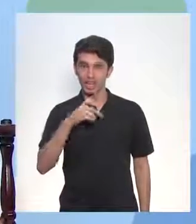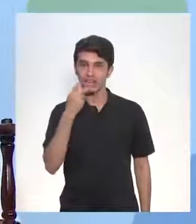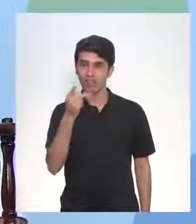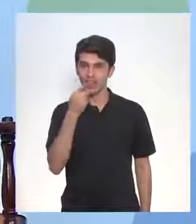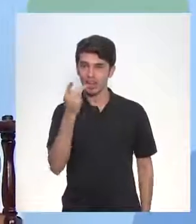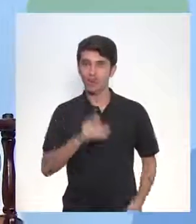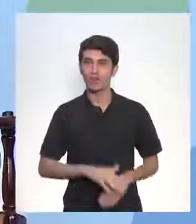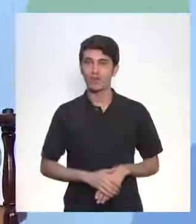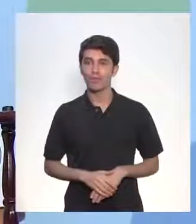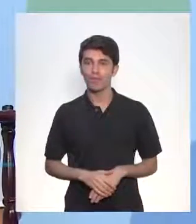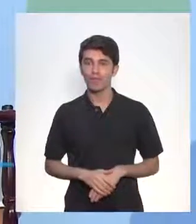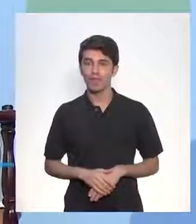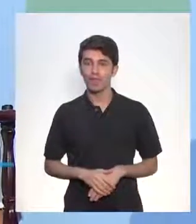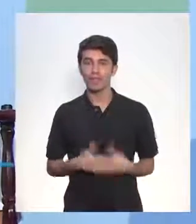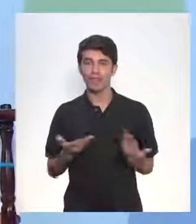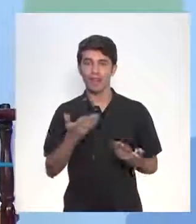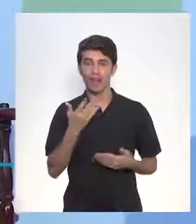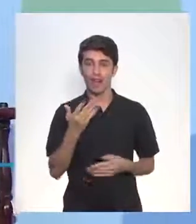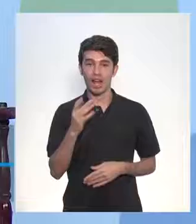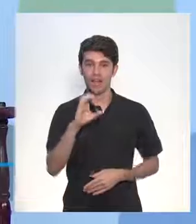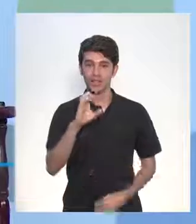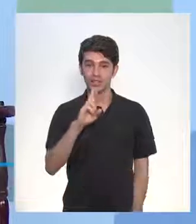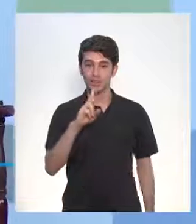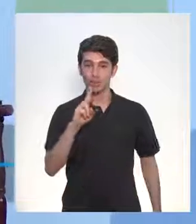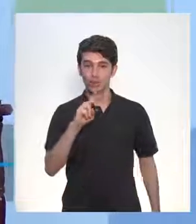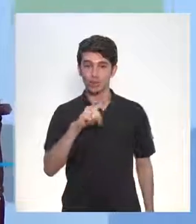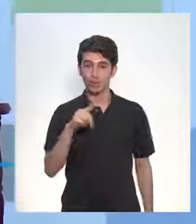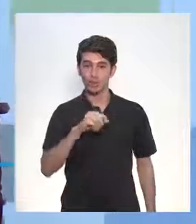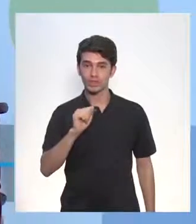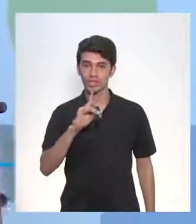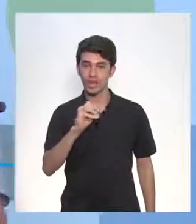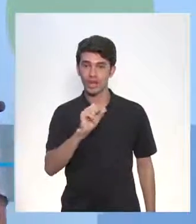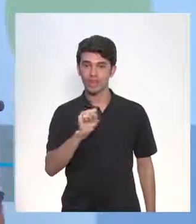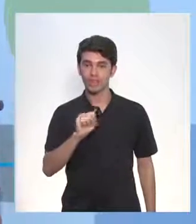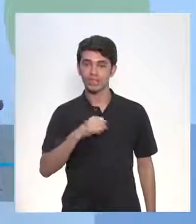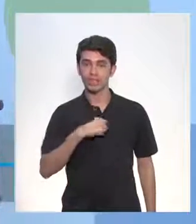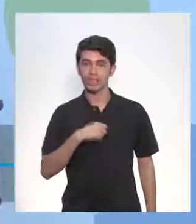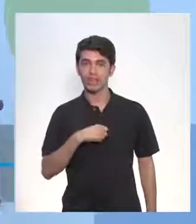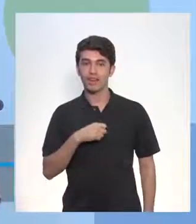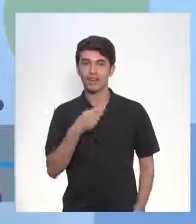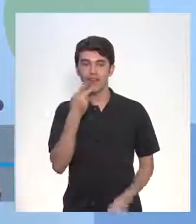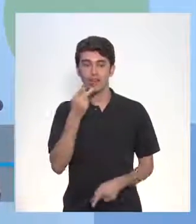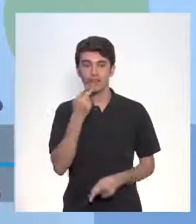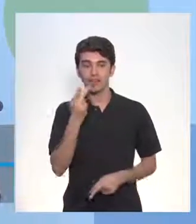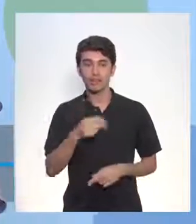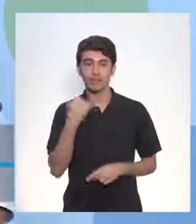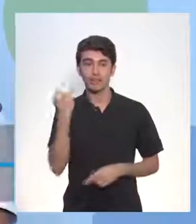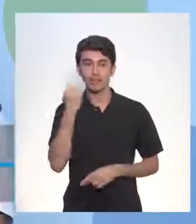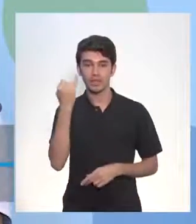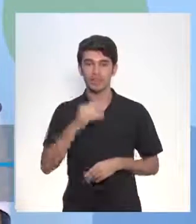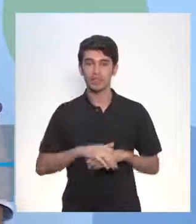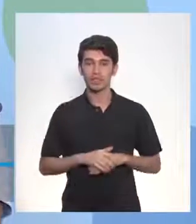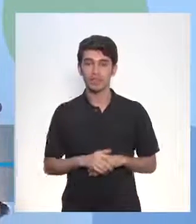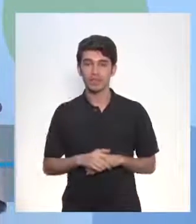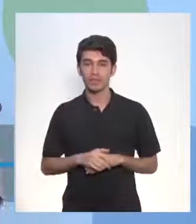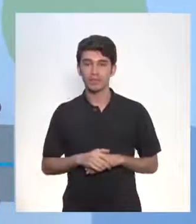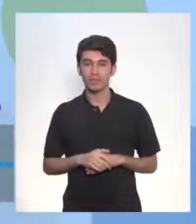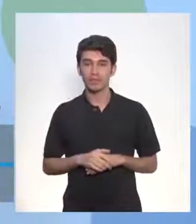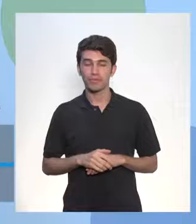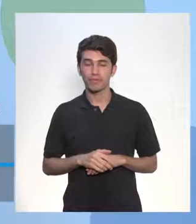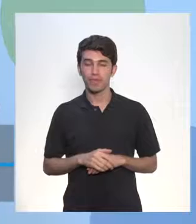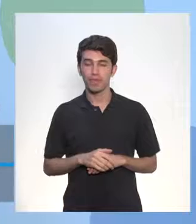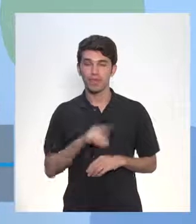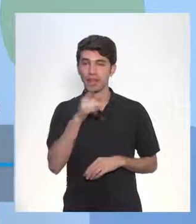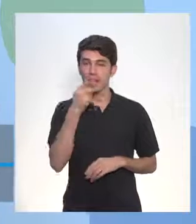As cruzadas das crianças, eu vou falar rapidinho para não tomar tanto tempo. Teve um fato curioso, né? Na construção das cruzadas das crianças, um certo rei na